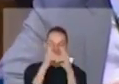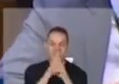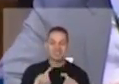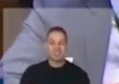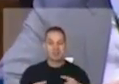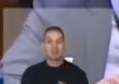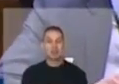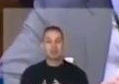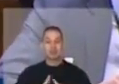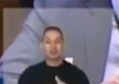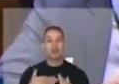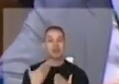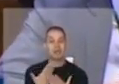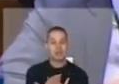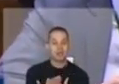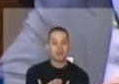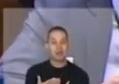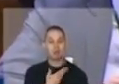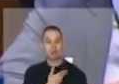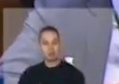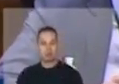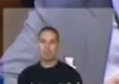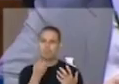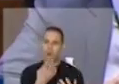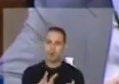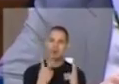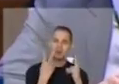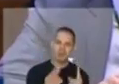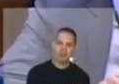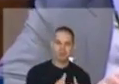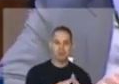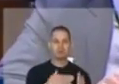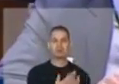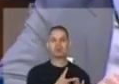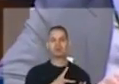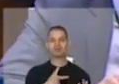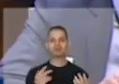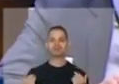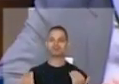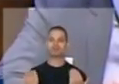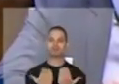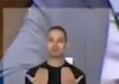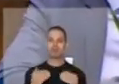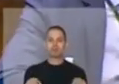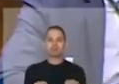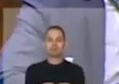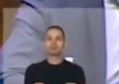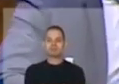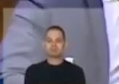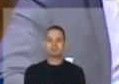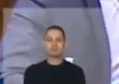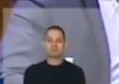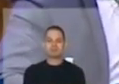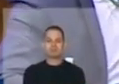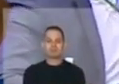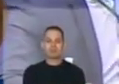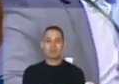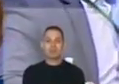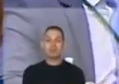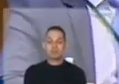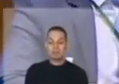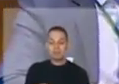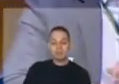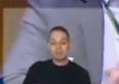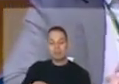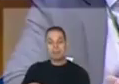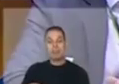pública seja tão boa quanto a escola privada, que a vida numa UTI pública tenha a mesma